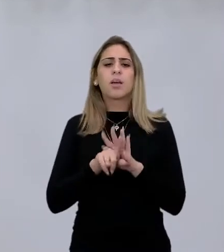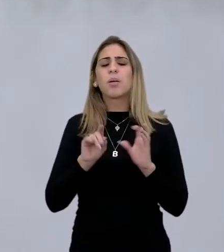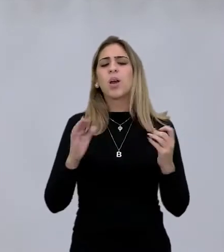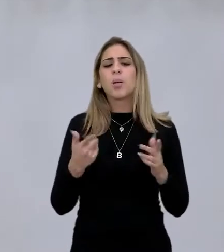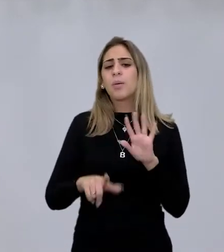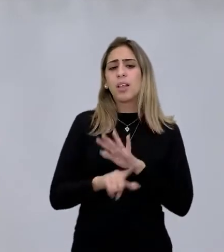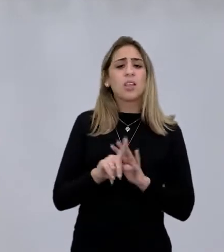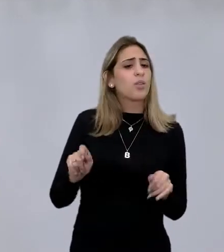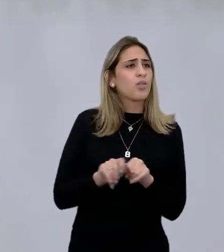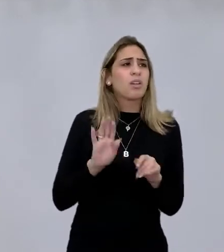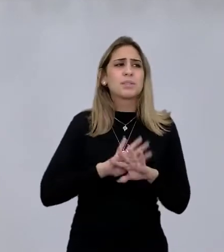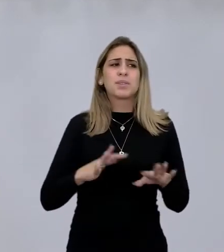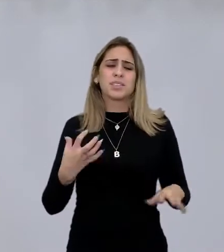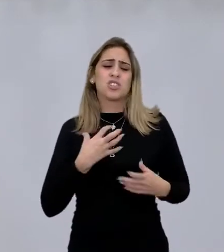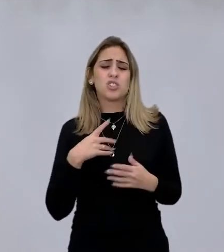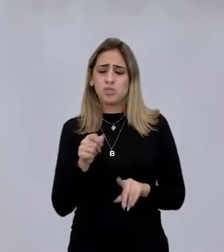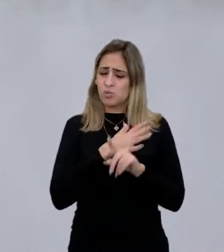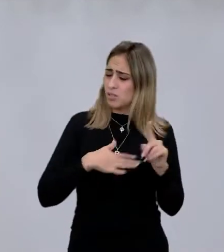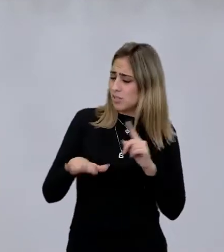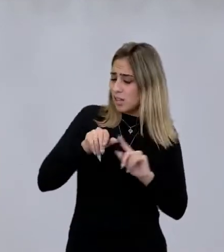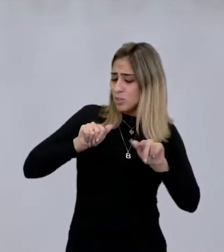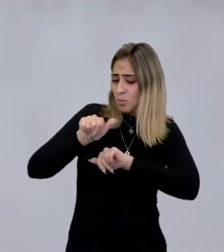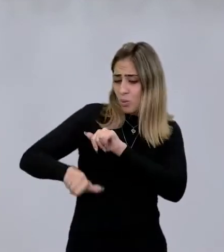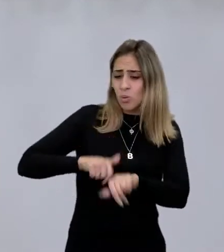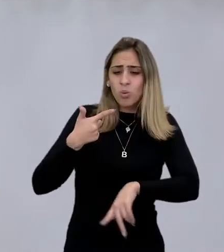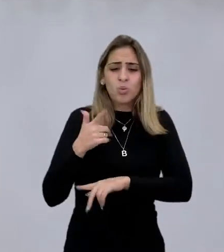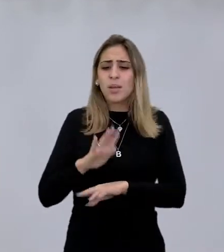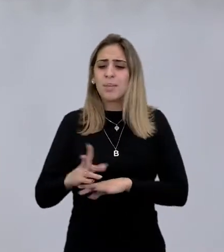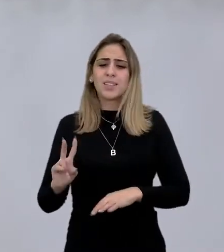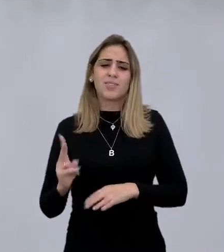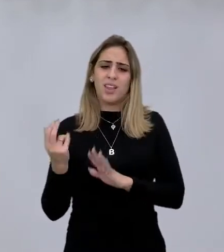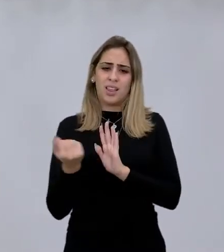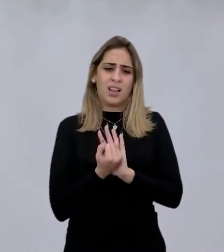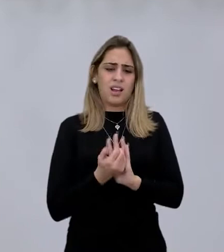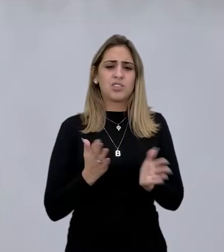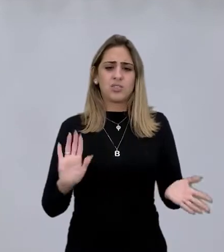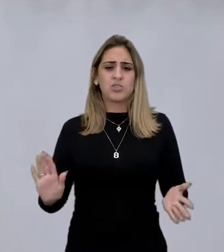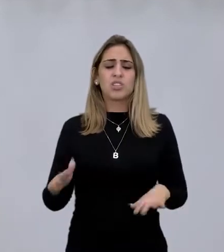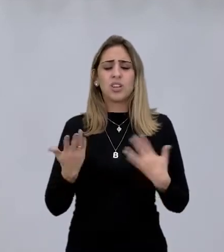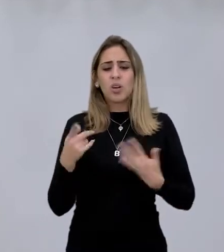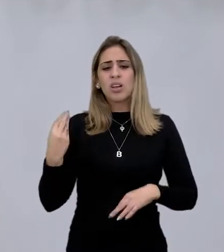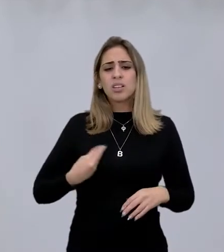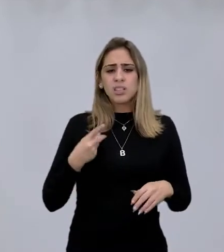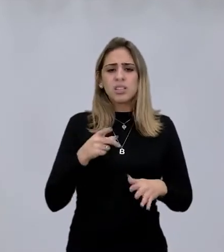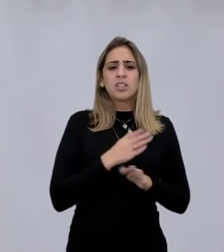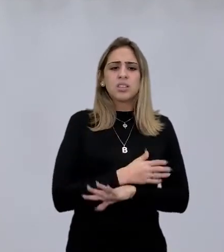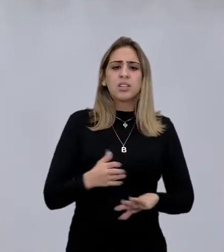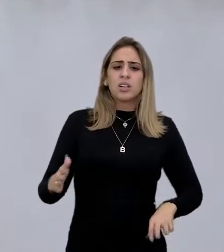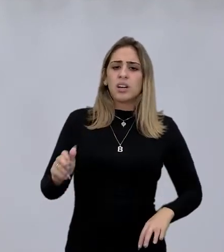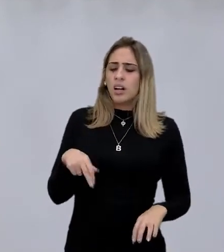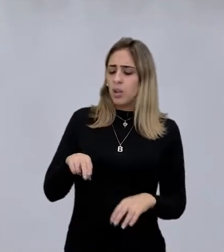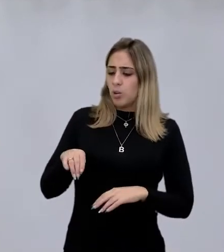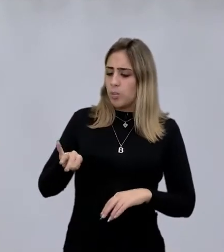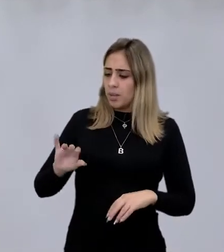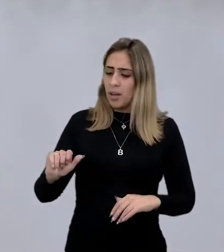uma lei que não faz mais sentido. A sociedade mudou, ela não tem mais validade. Então, existe esse processo de anomia. Só que quando a gente está num